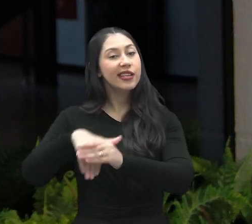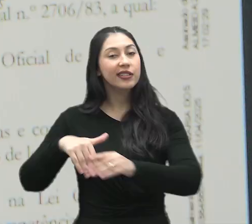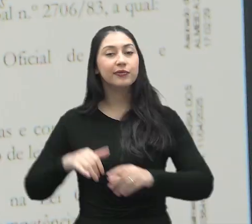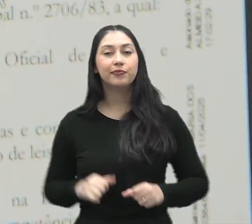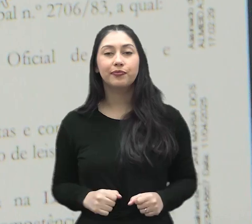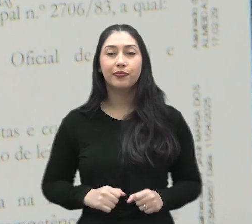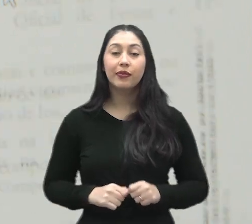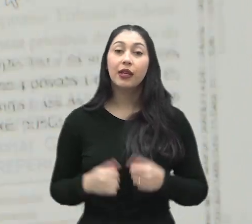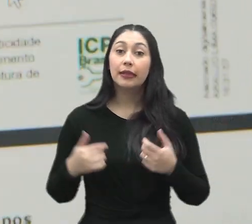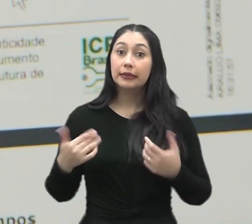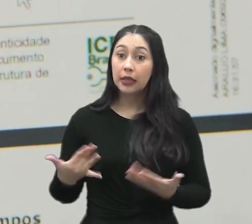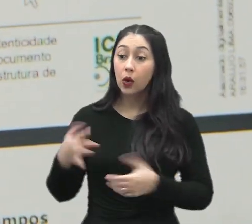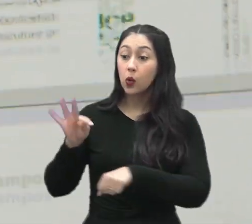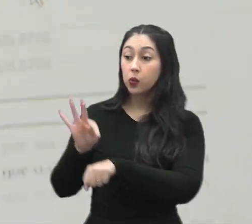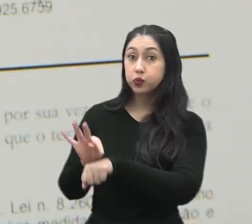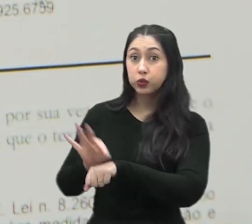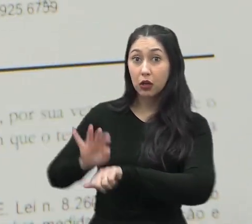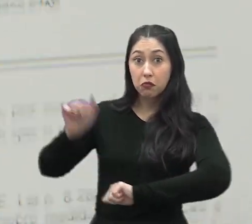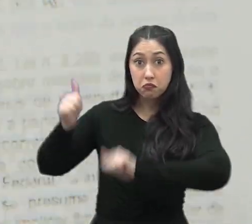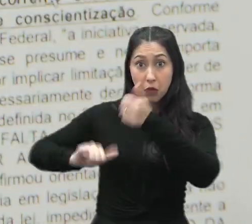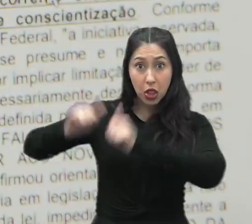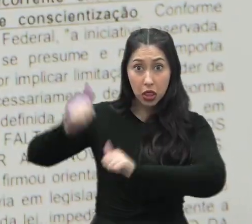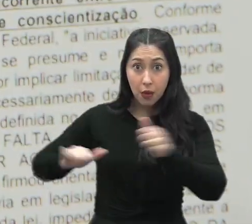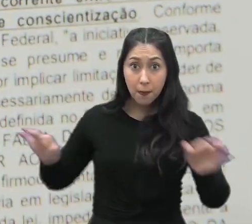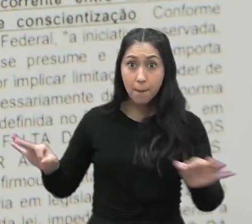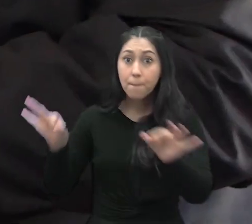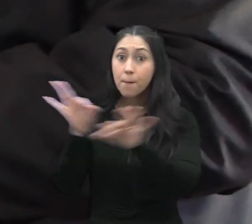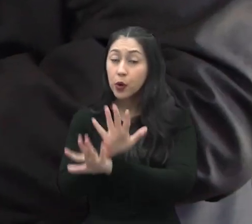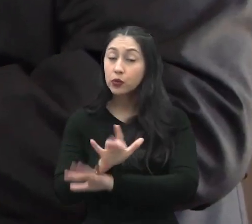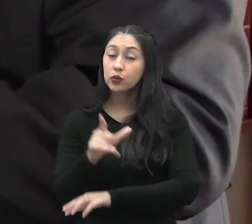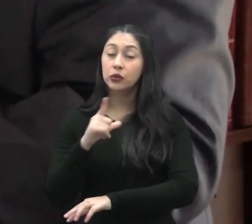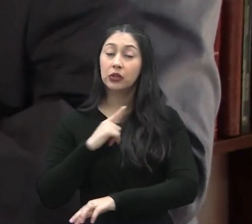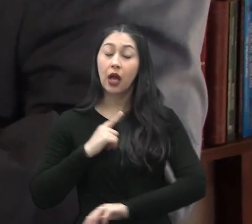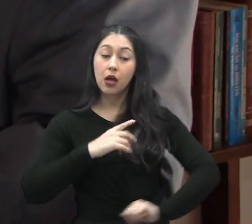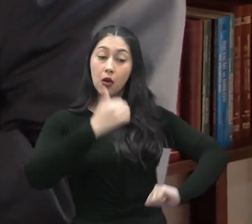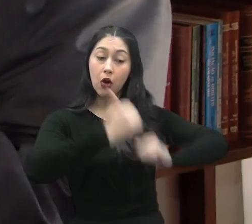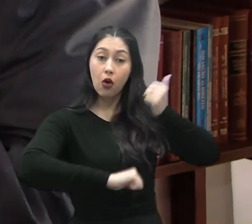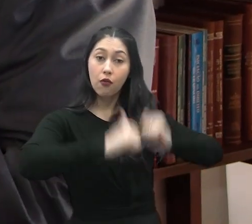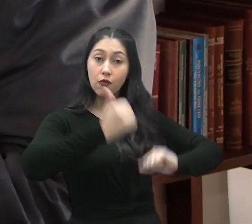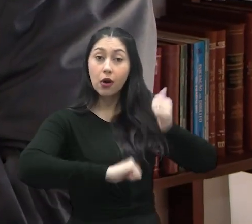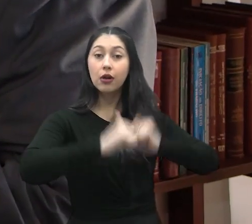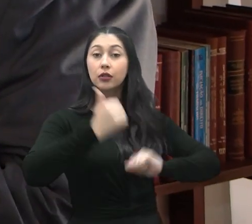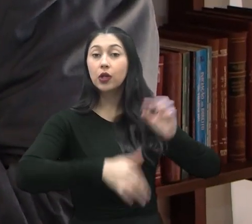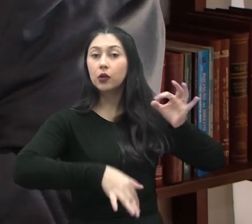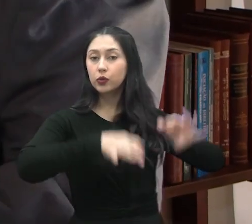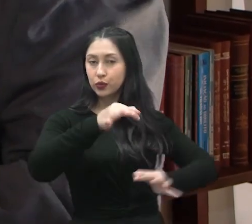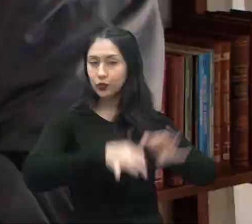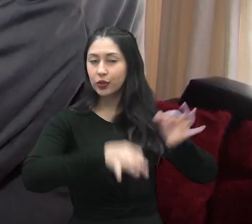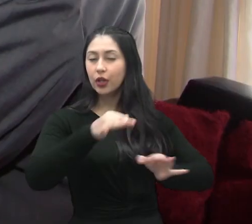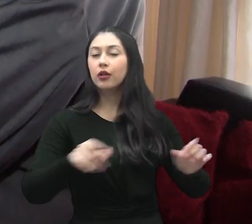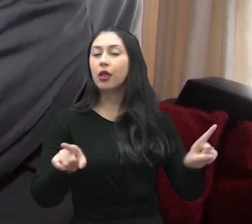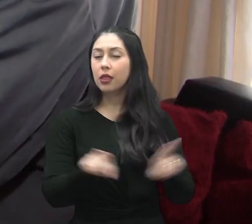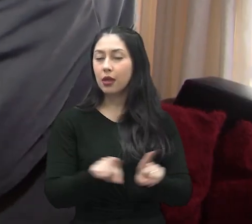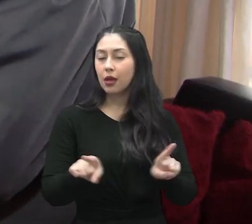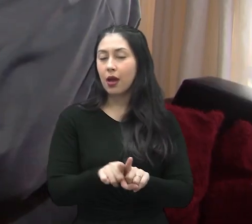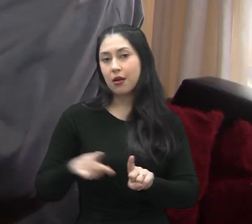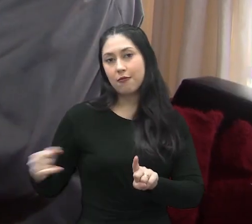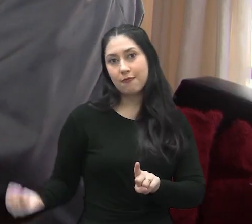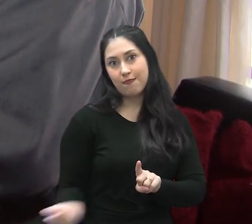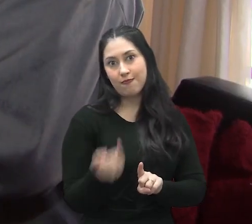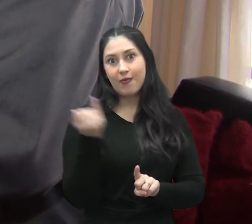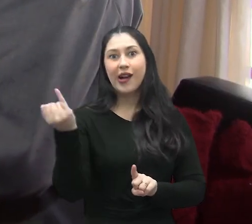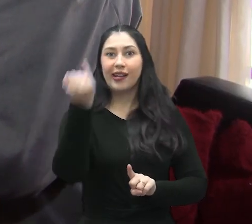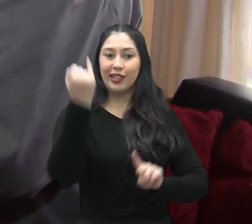votado. Após a análise técnica dos projetos, entra em cena a avaliação jurídica, fundamental